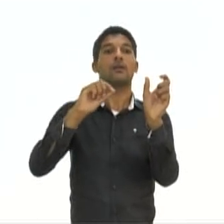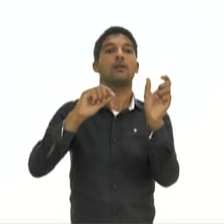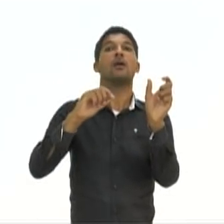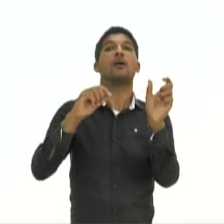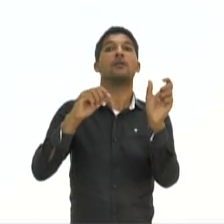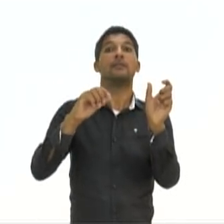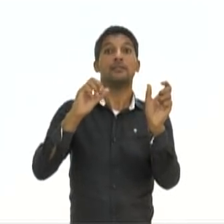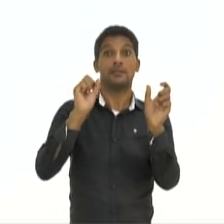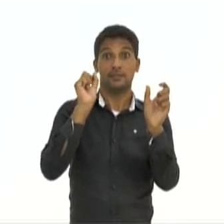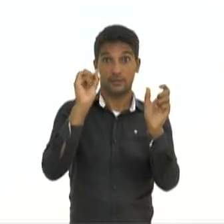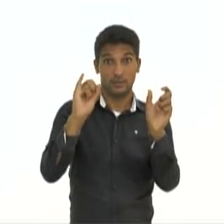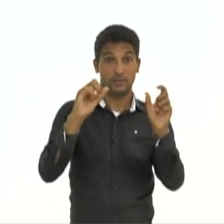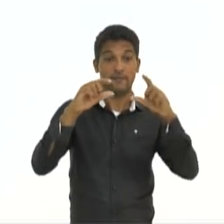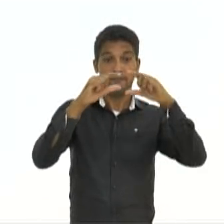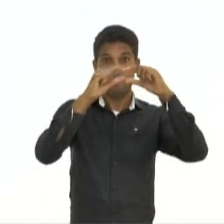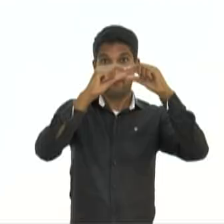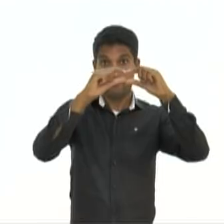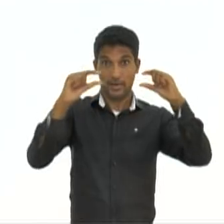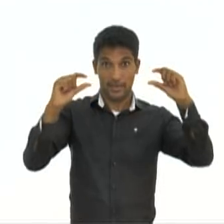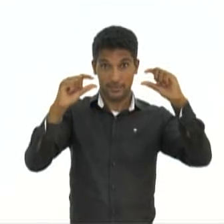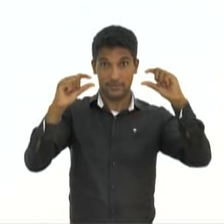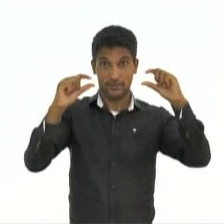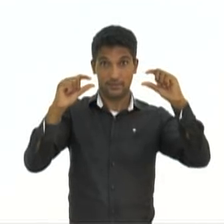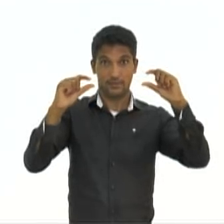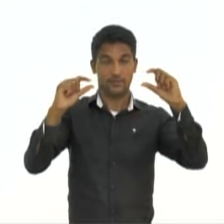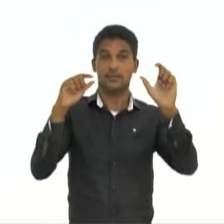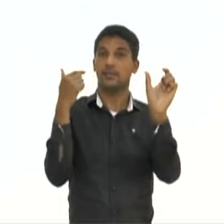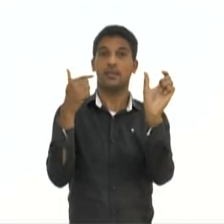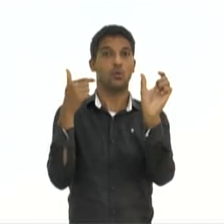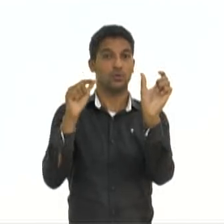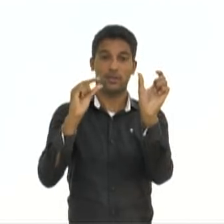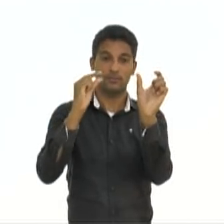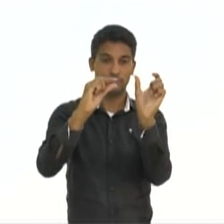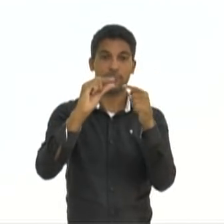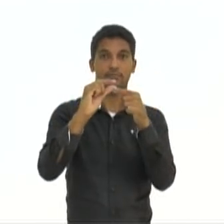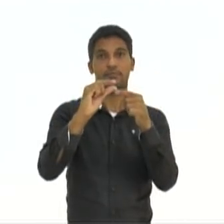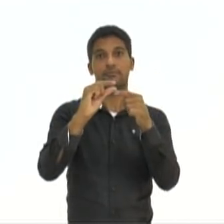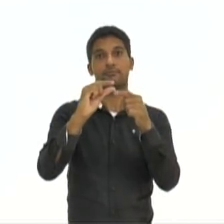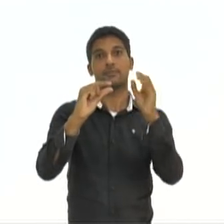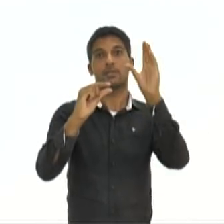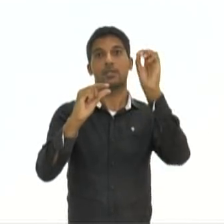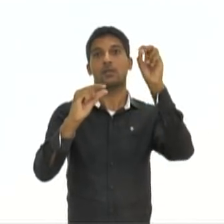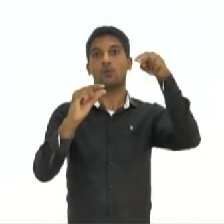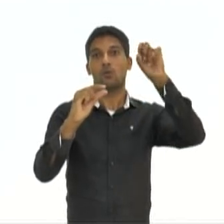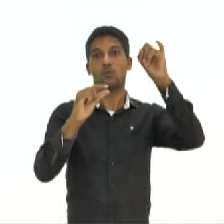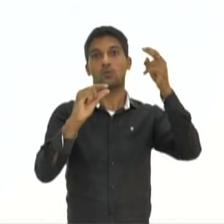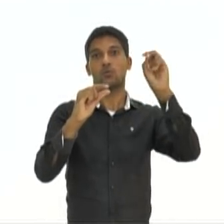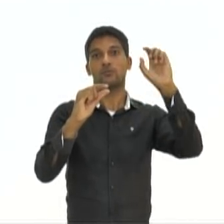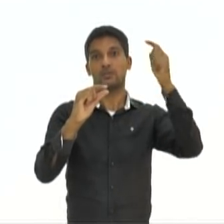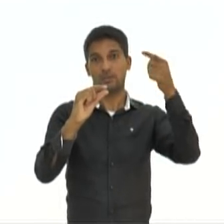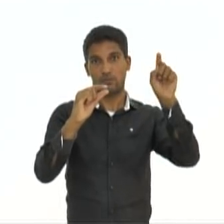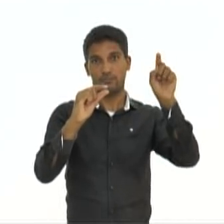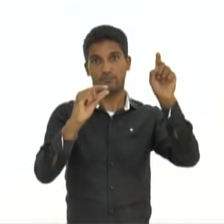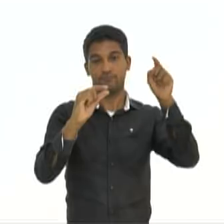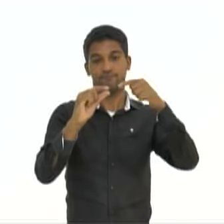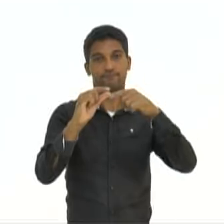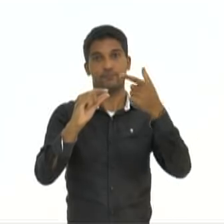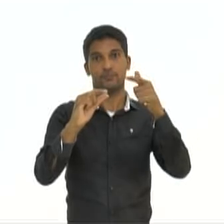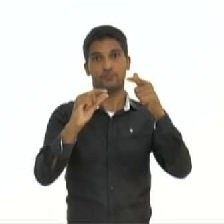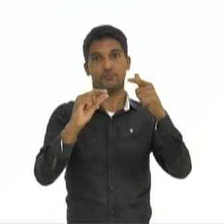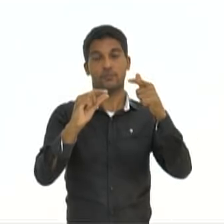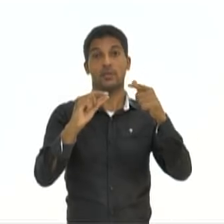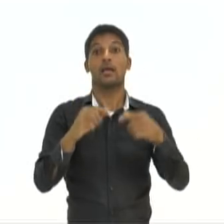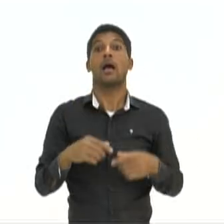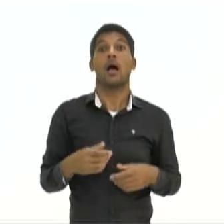Então, assindética sem conjunção. E sindética é quando na frase eu tenho conjunções. E quais são essas